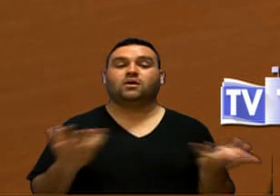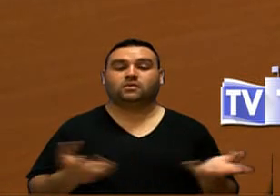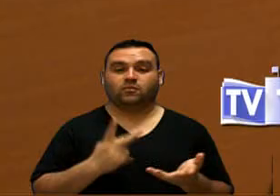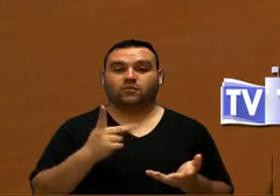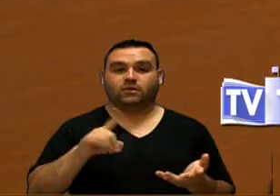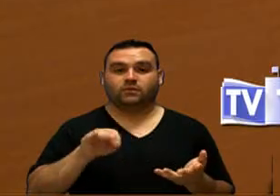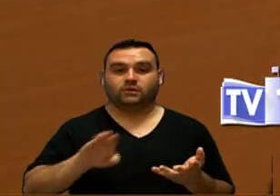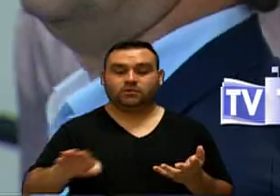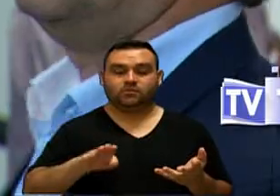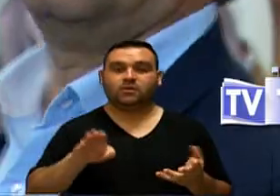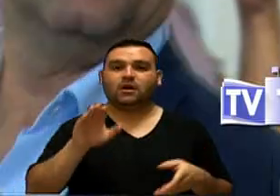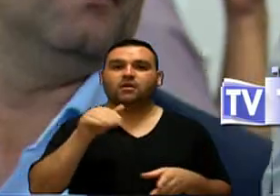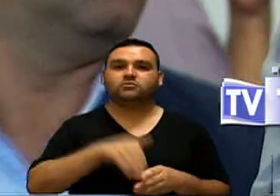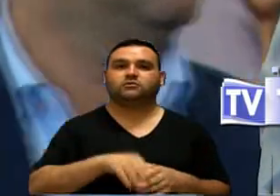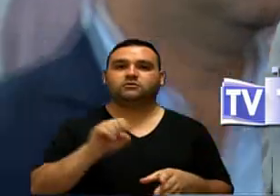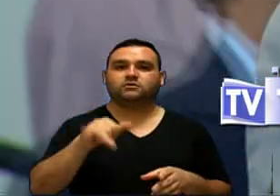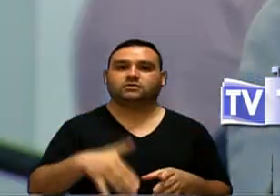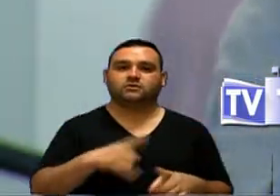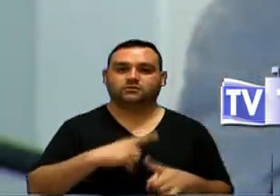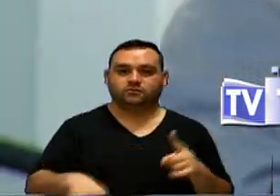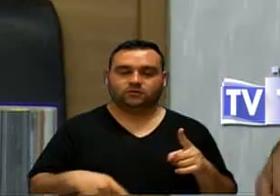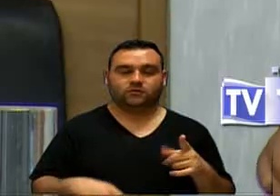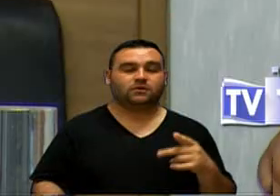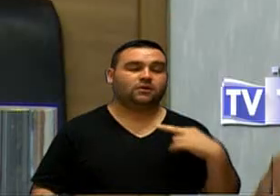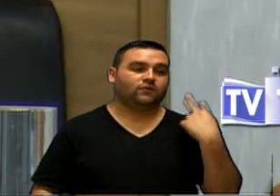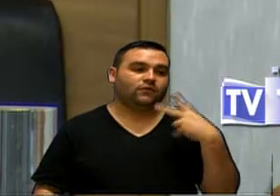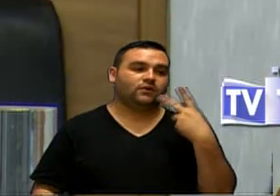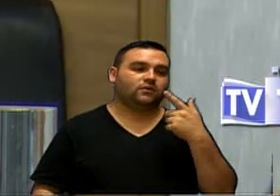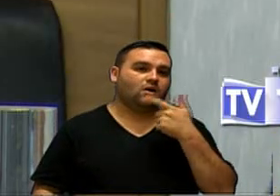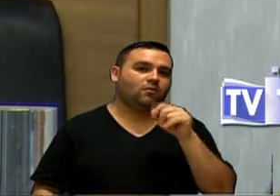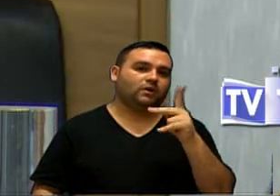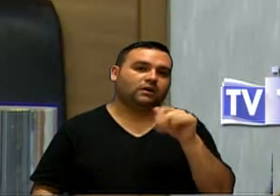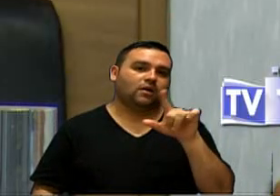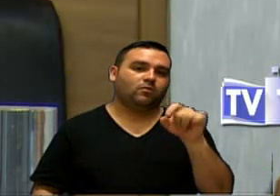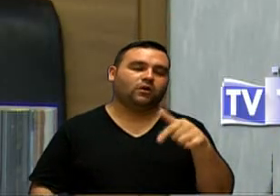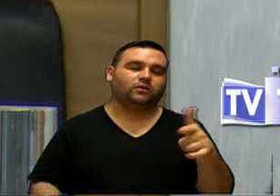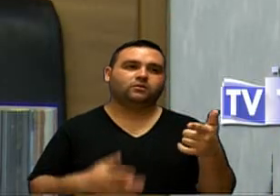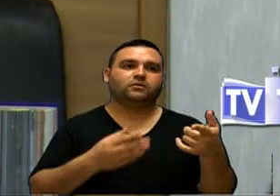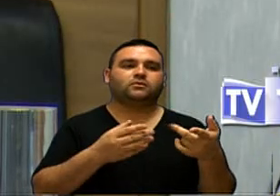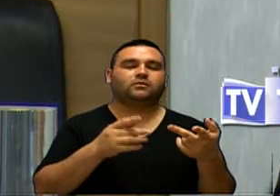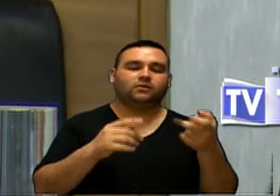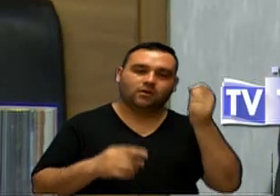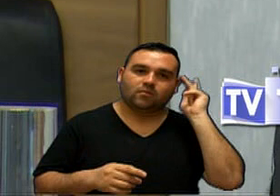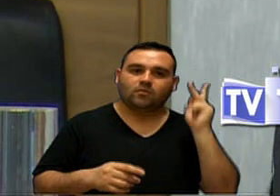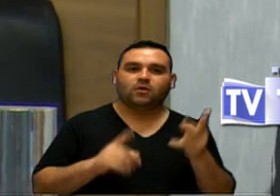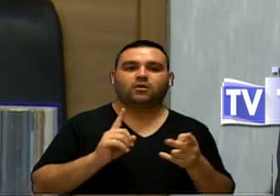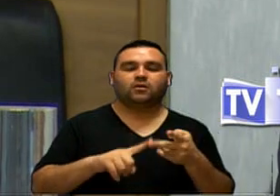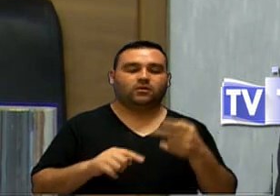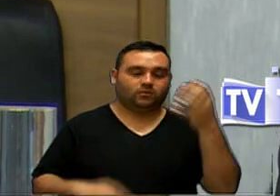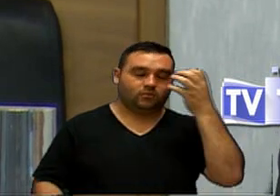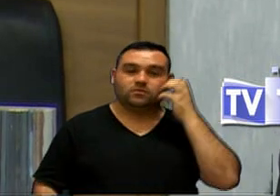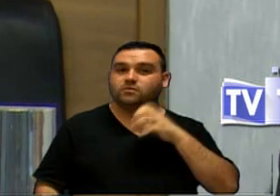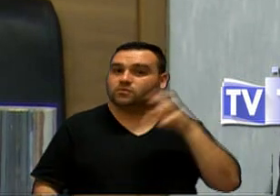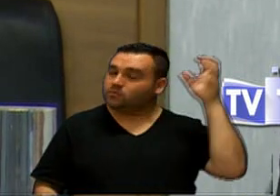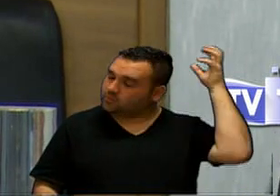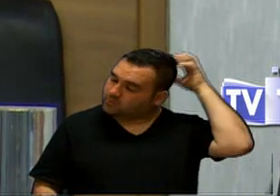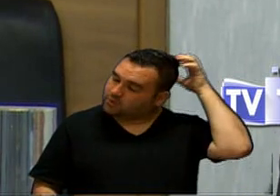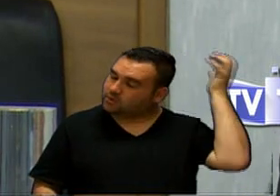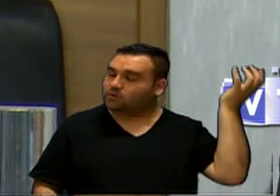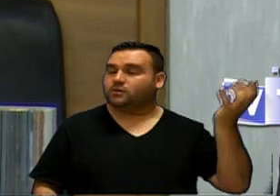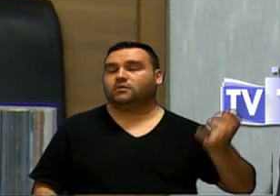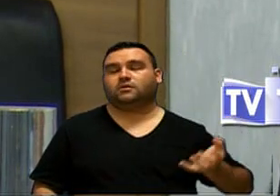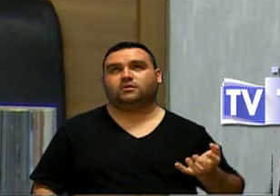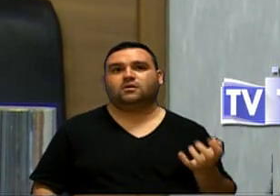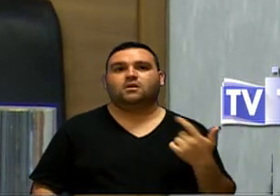PMDB encaminha voto sim ao veto. Vereador Pastor Apolo, o voto. Vereador Pastor Péricles Regis, o